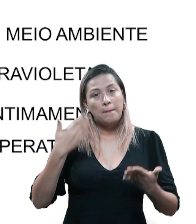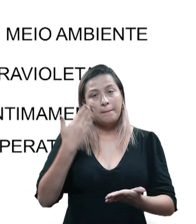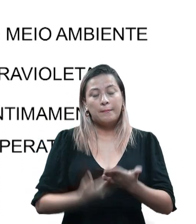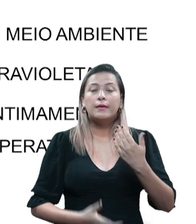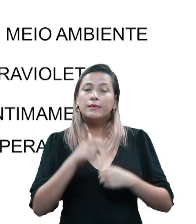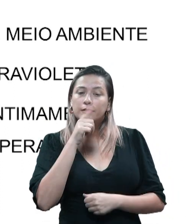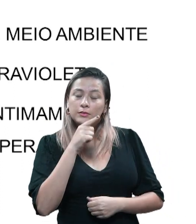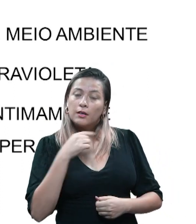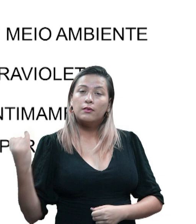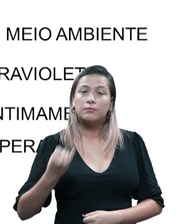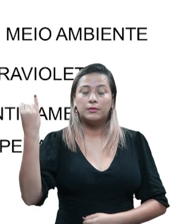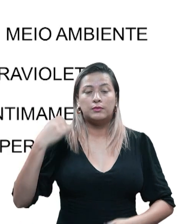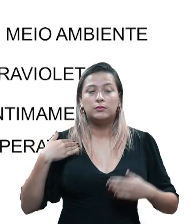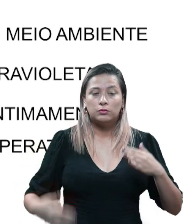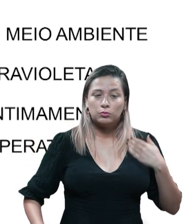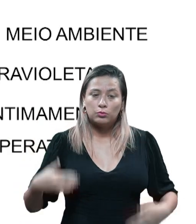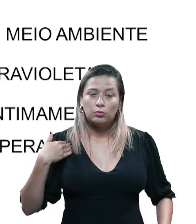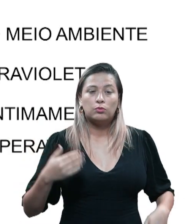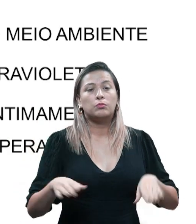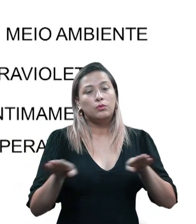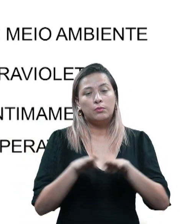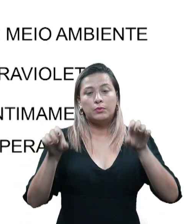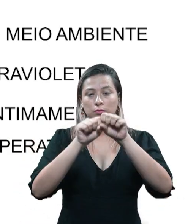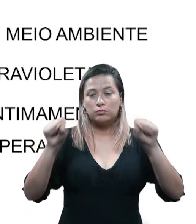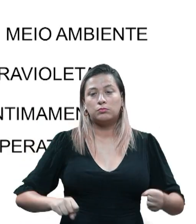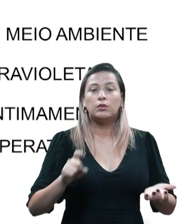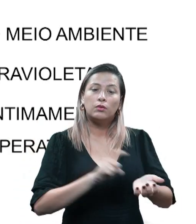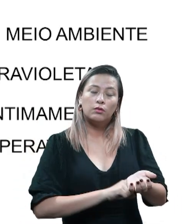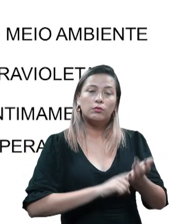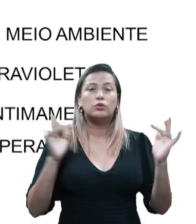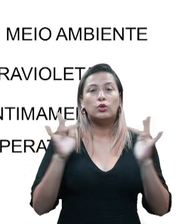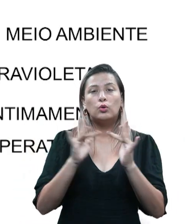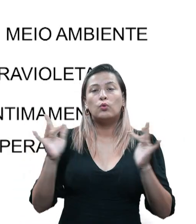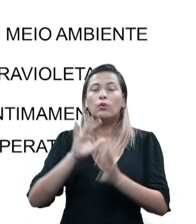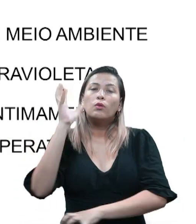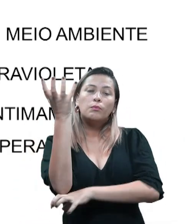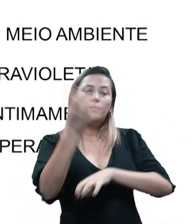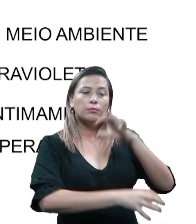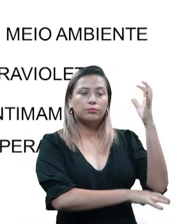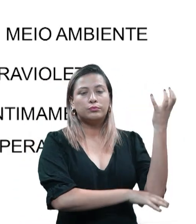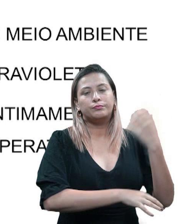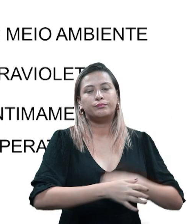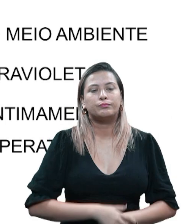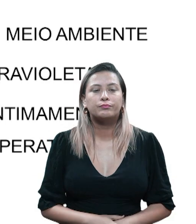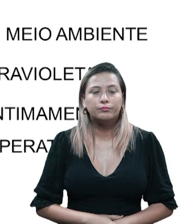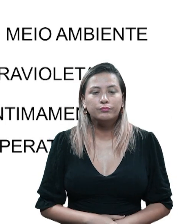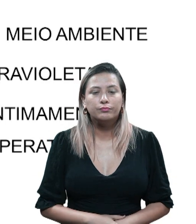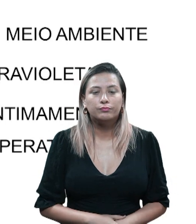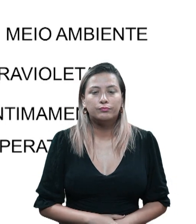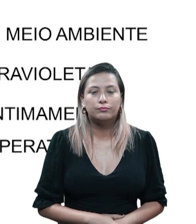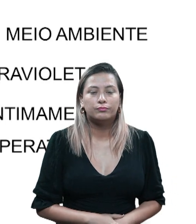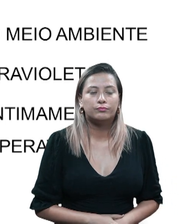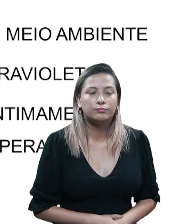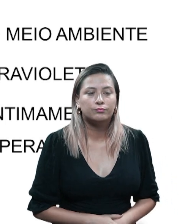líquidas essenciais ao corpo, mantém o sistema nervoso em contato com o meio ambiente através